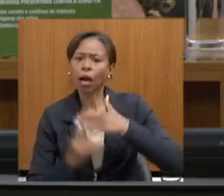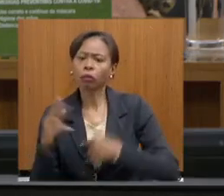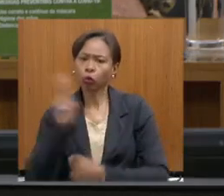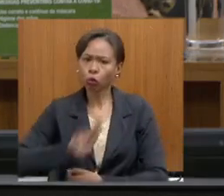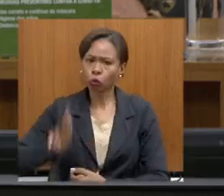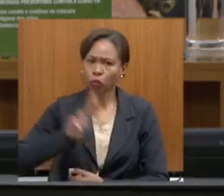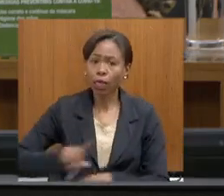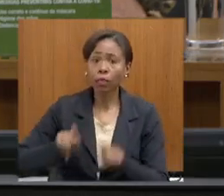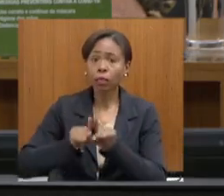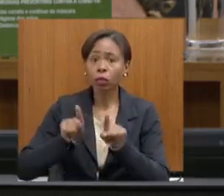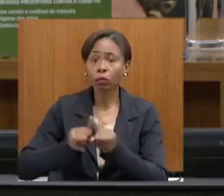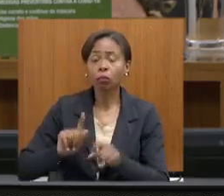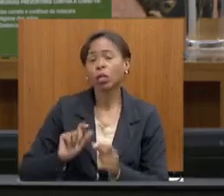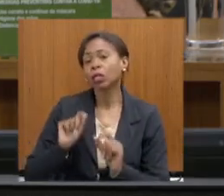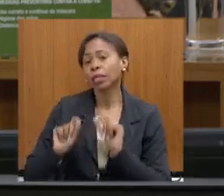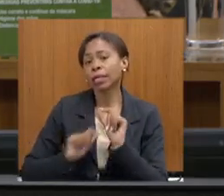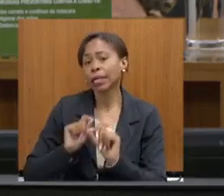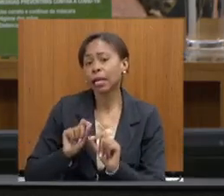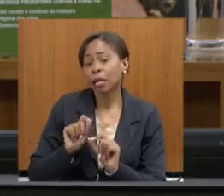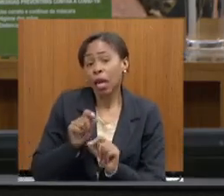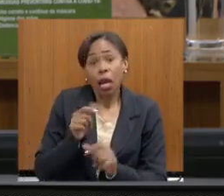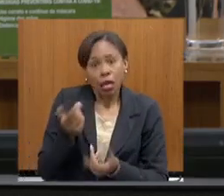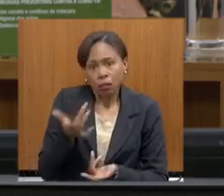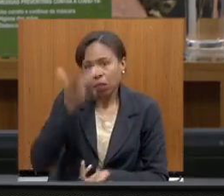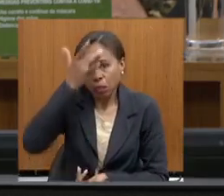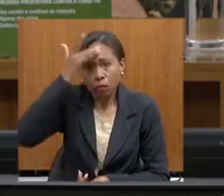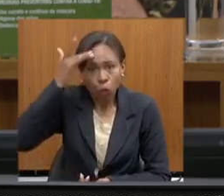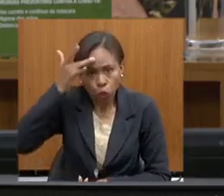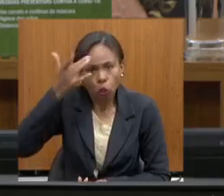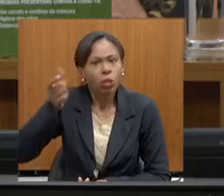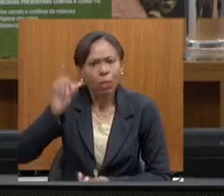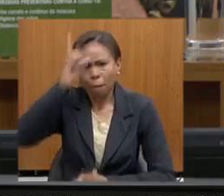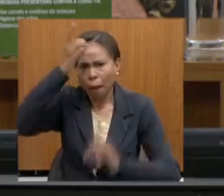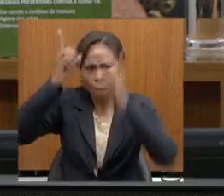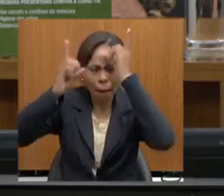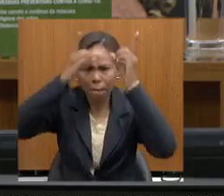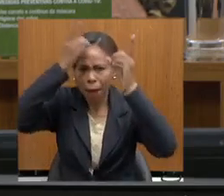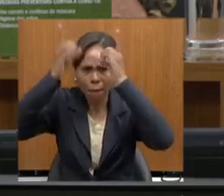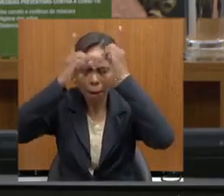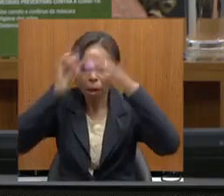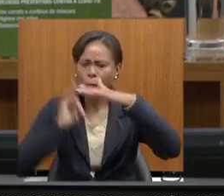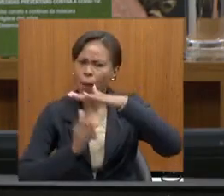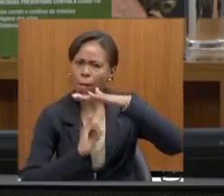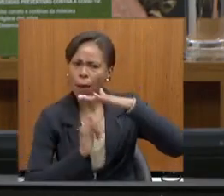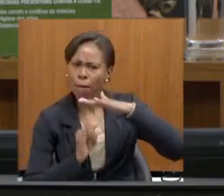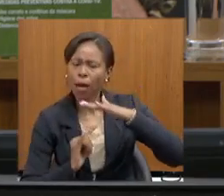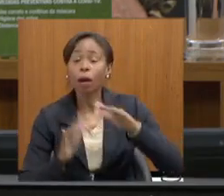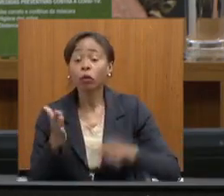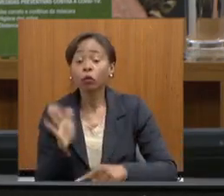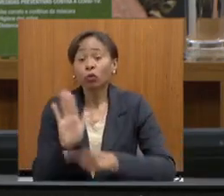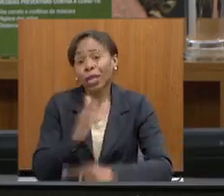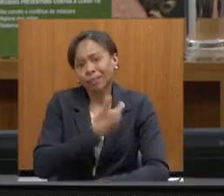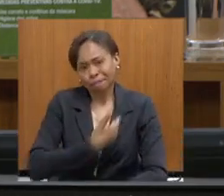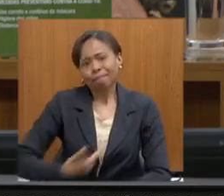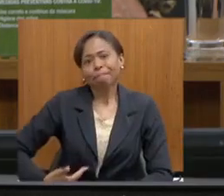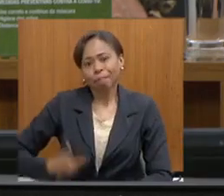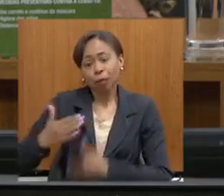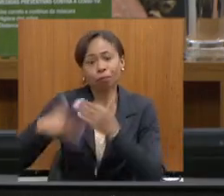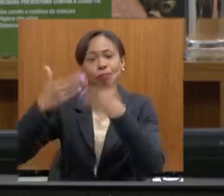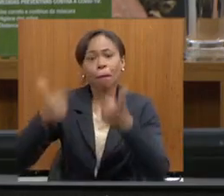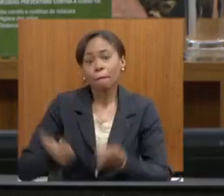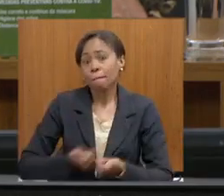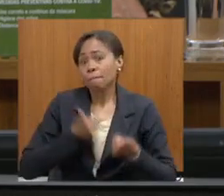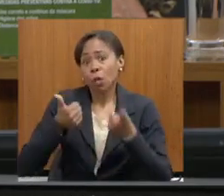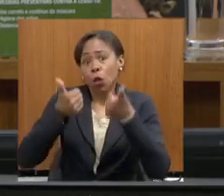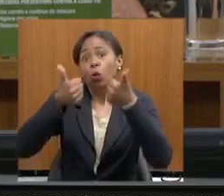cabeças pensantes dessas cabeças inovadoras para ajudar o serviço público a ser melhor a ser mais